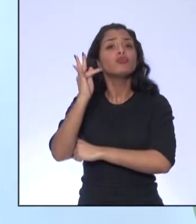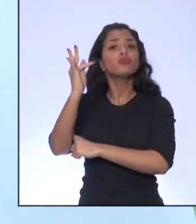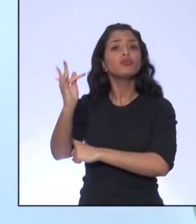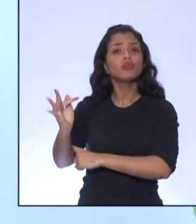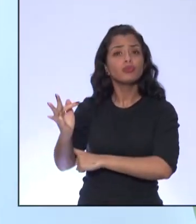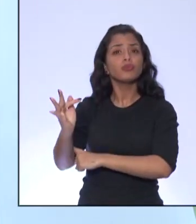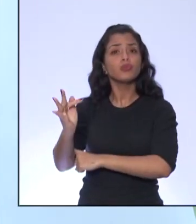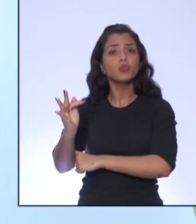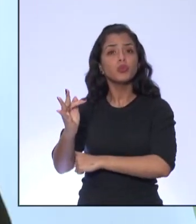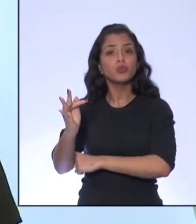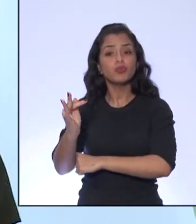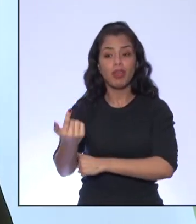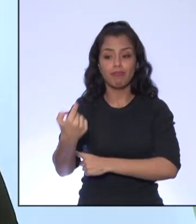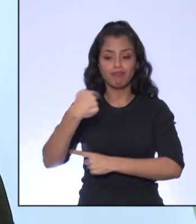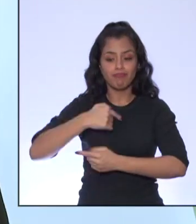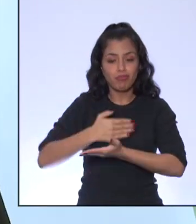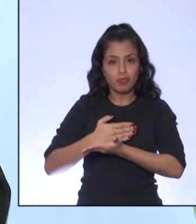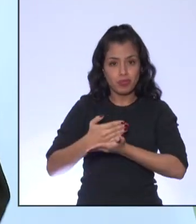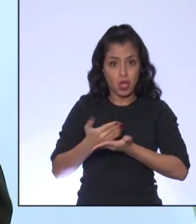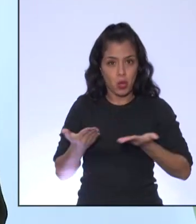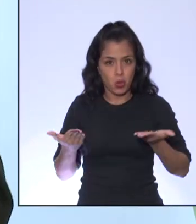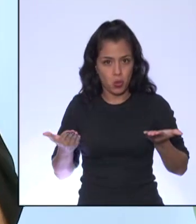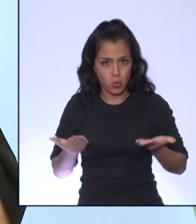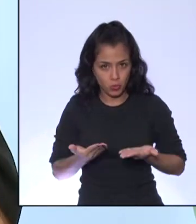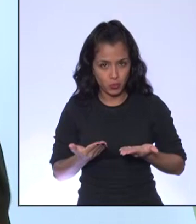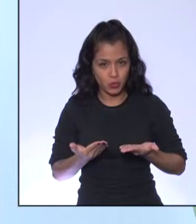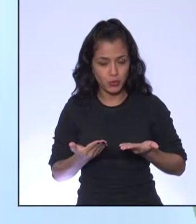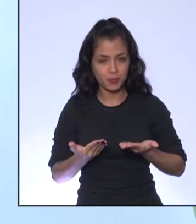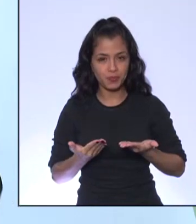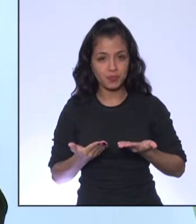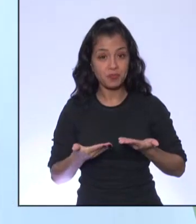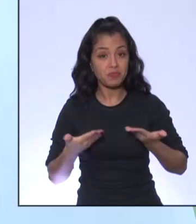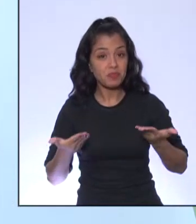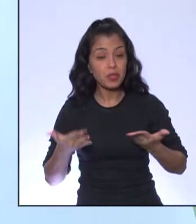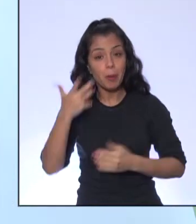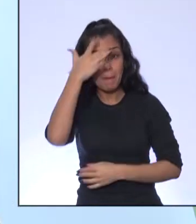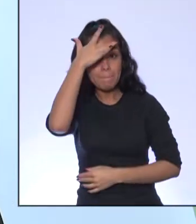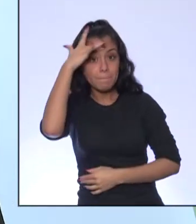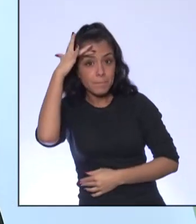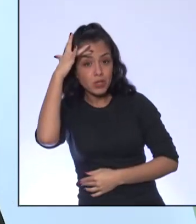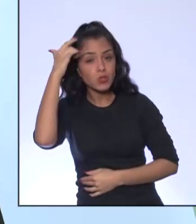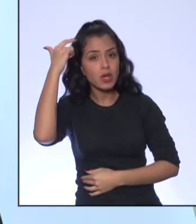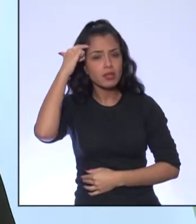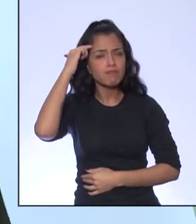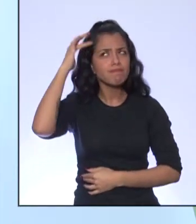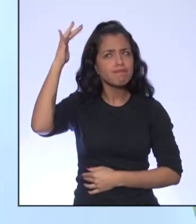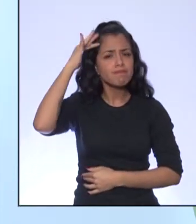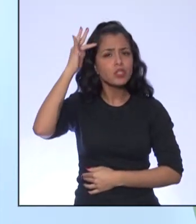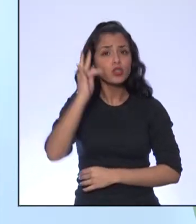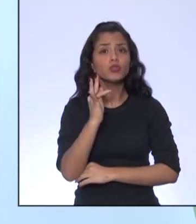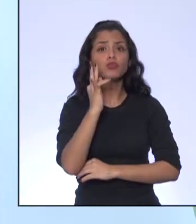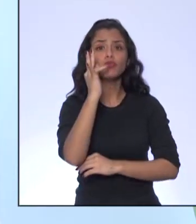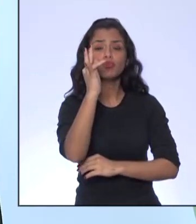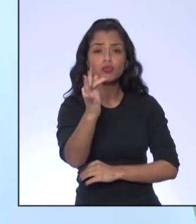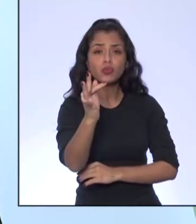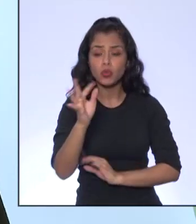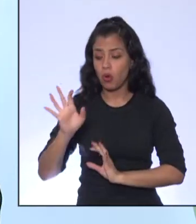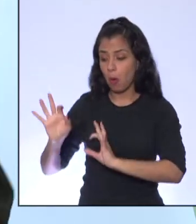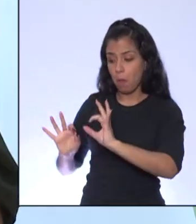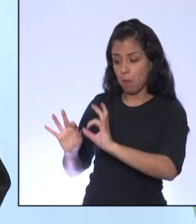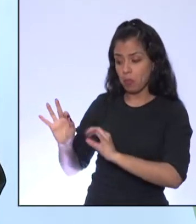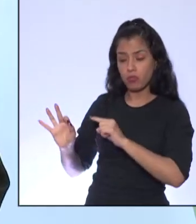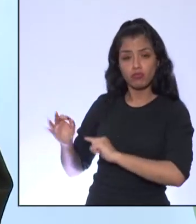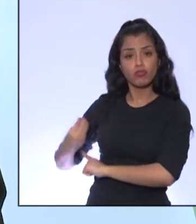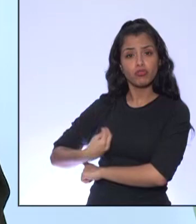do que ele é hoje. Mais do que um componente que pensa no futuro, o projeto de vida tem essa preocupação de